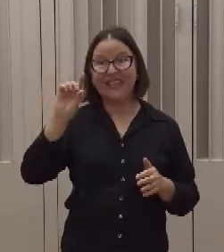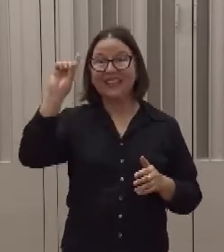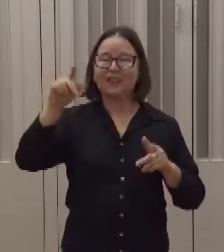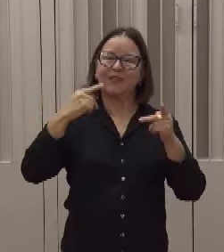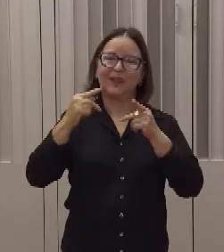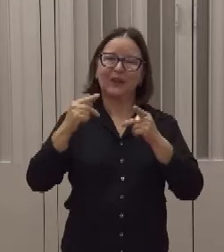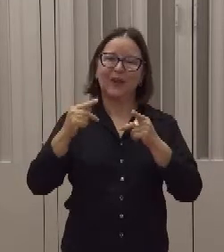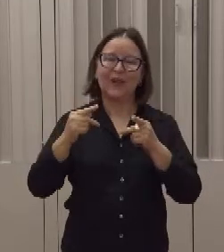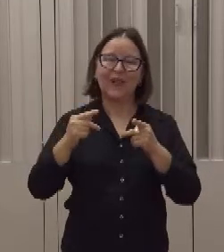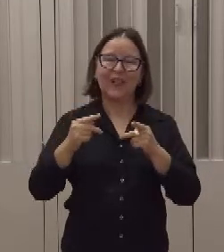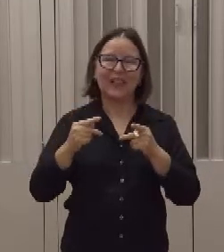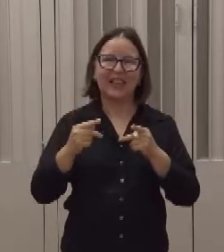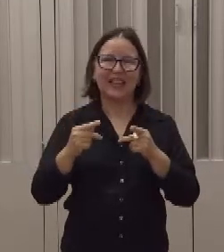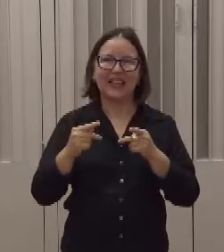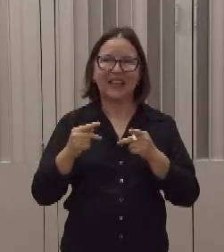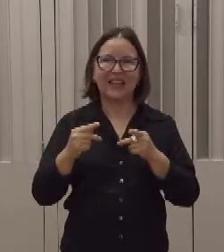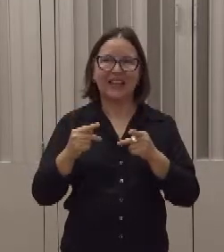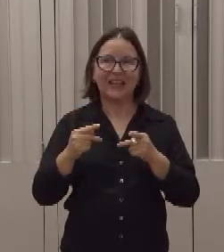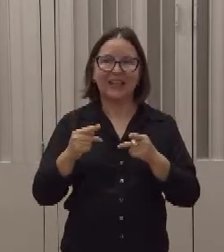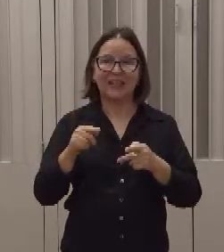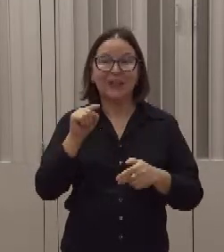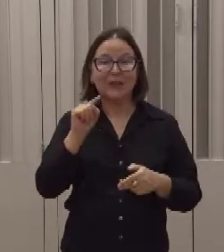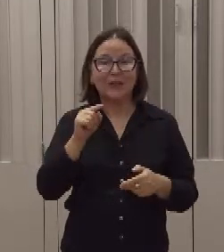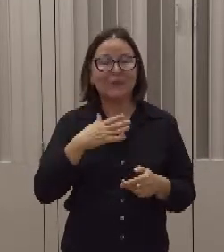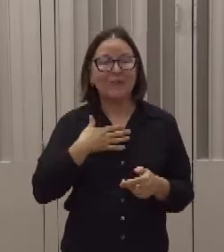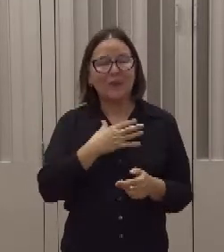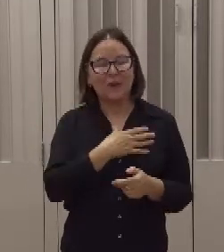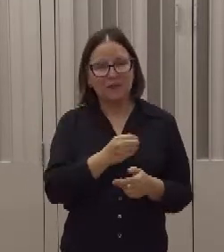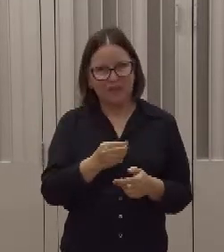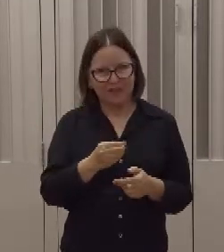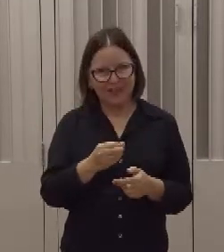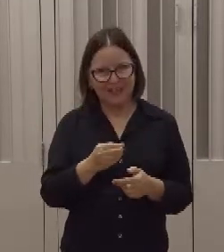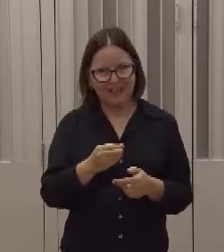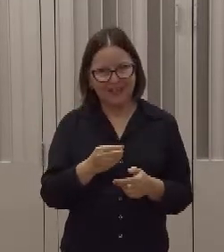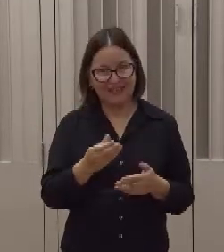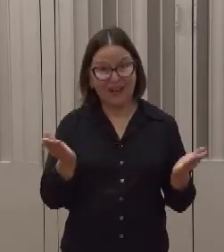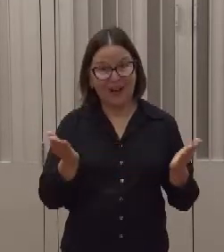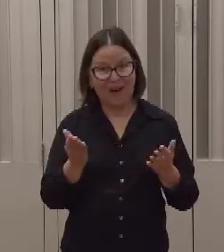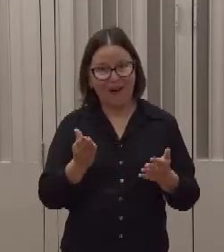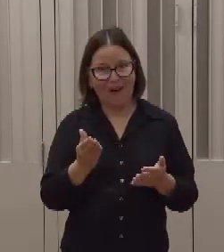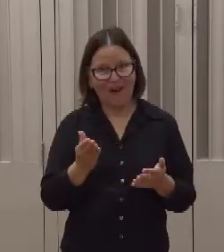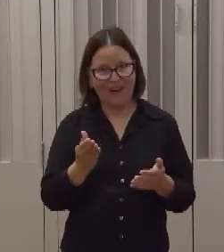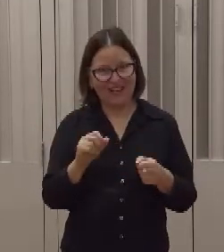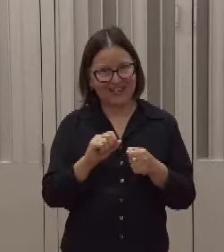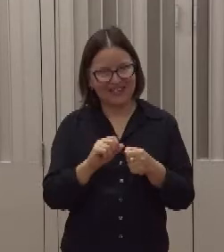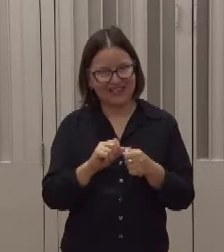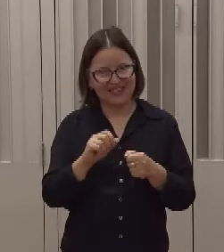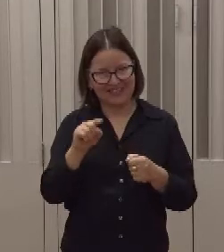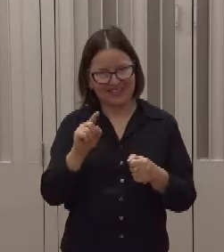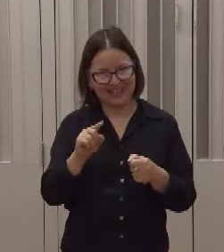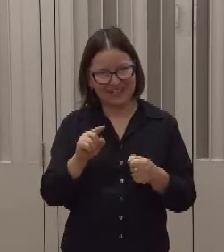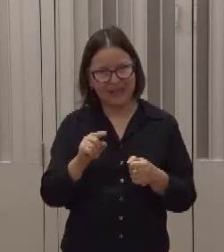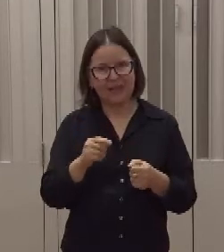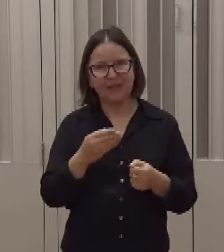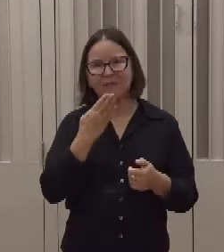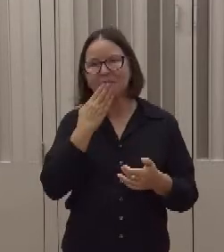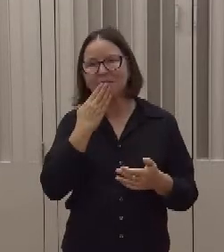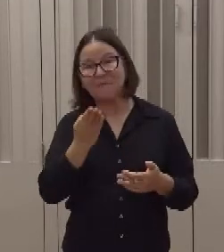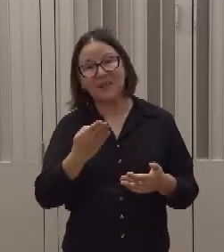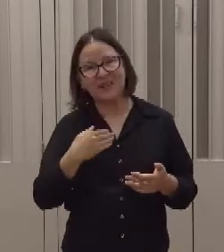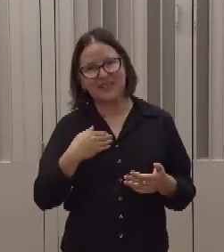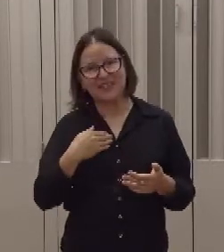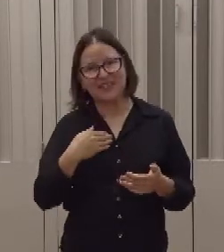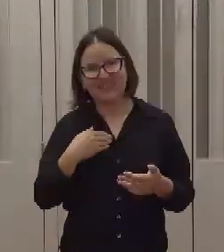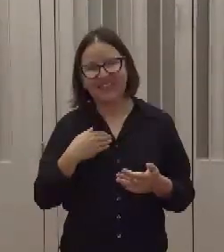Pede-me, e eu te darei as nações por herança e as extremidades da terra por tua possessão. Salmo